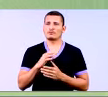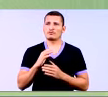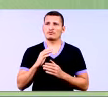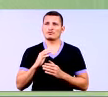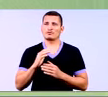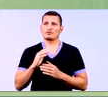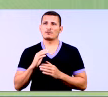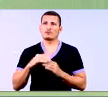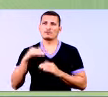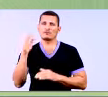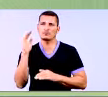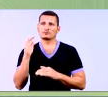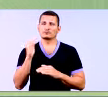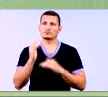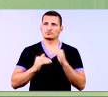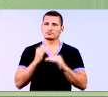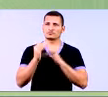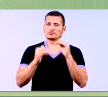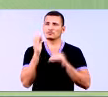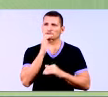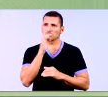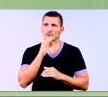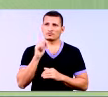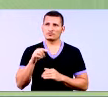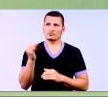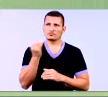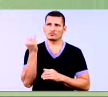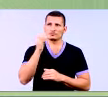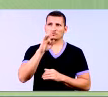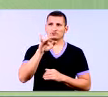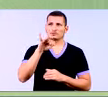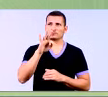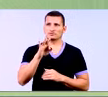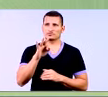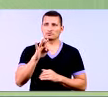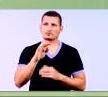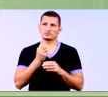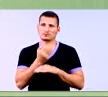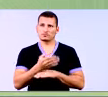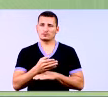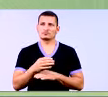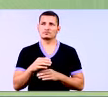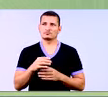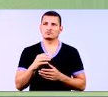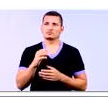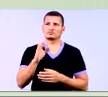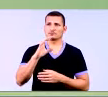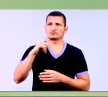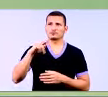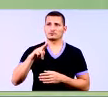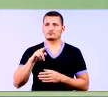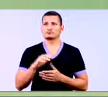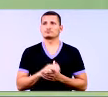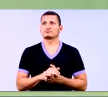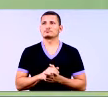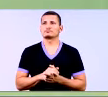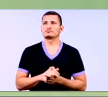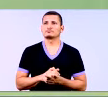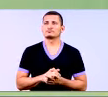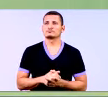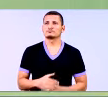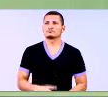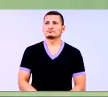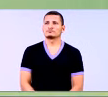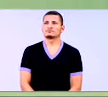Então é muito importante o bit externo do processador também é mais um parâmetro que a gente nunca tinha ouvido falar sobre